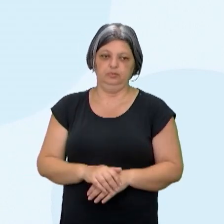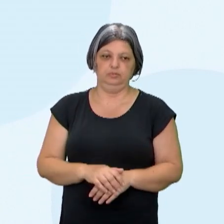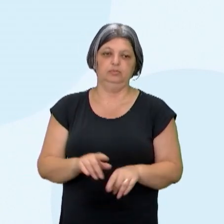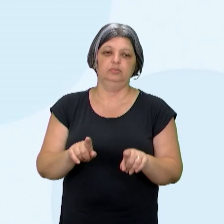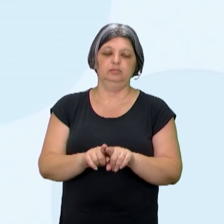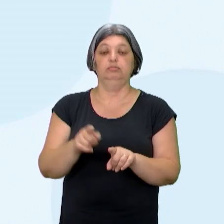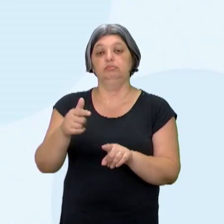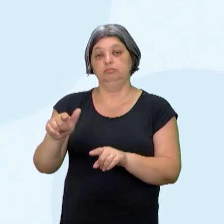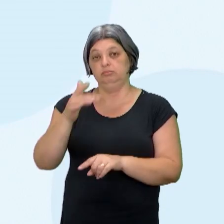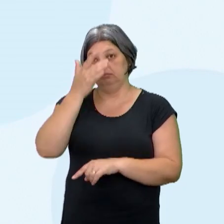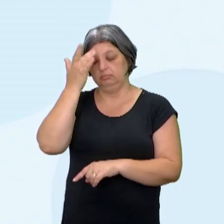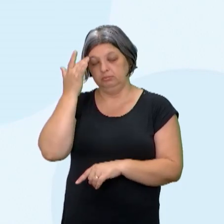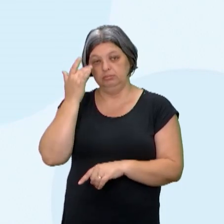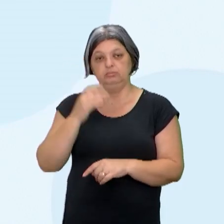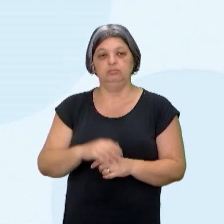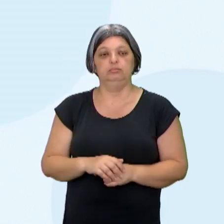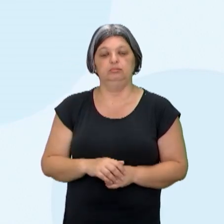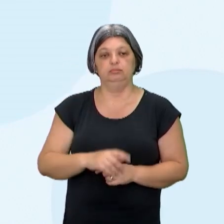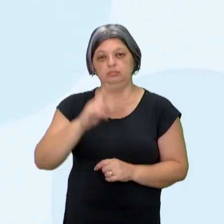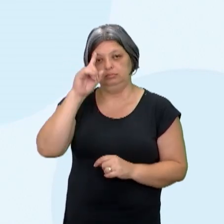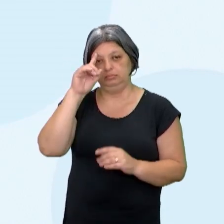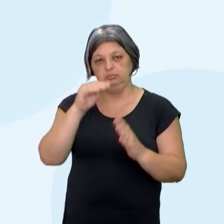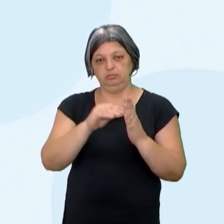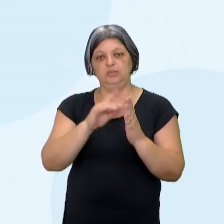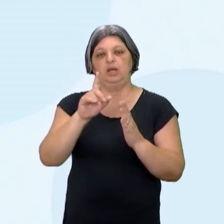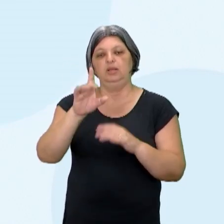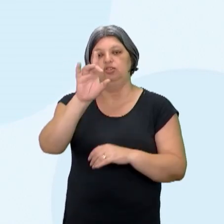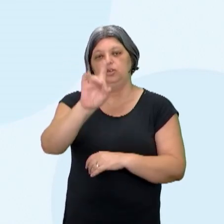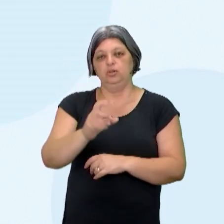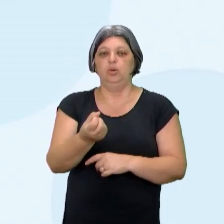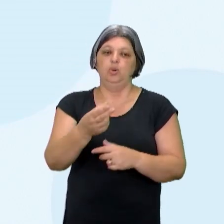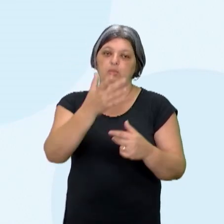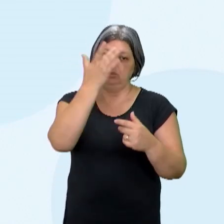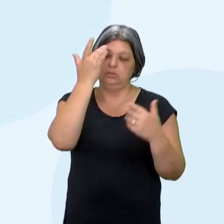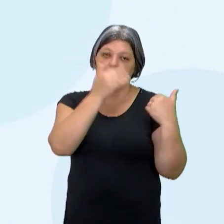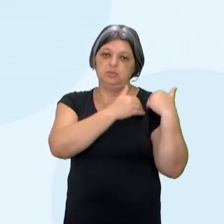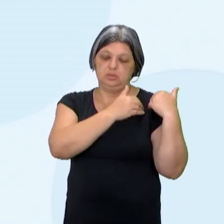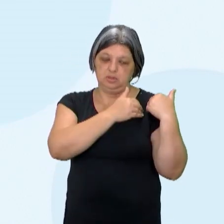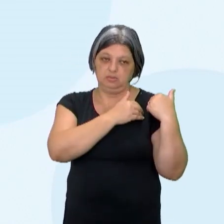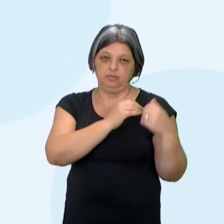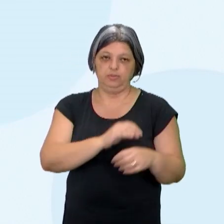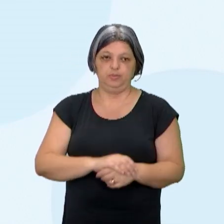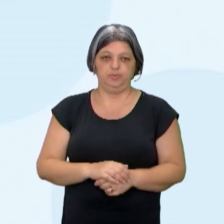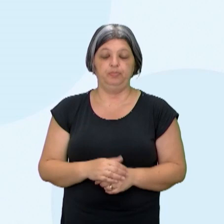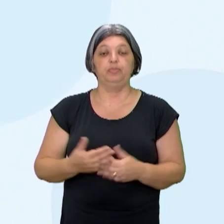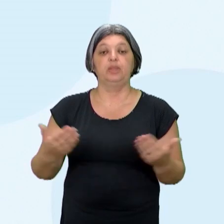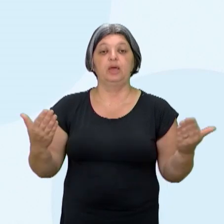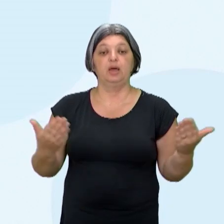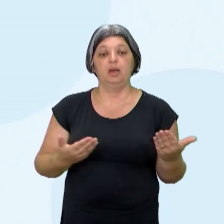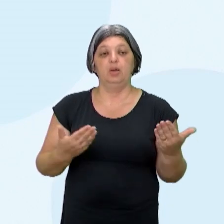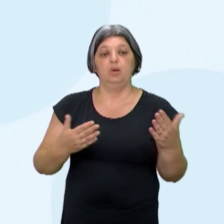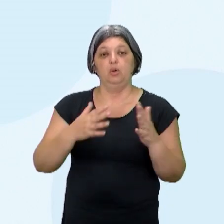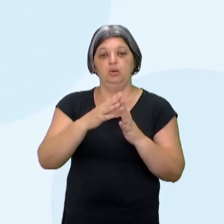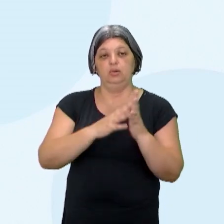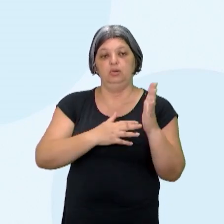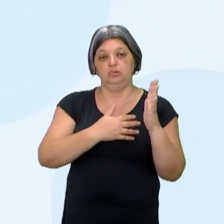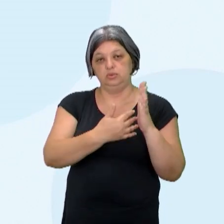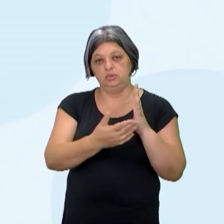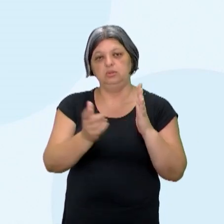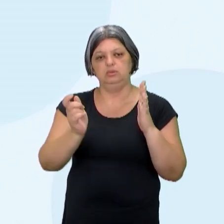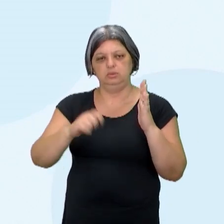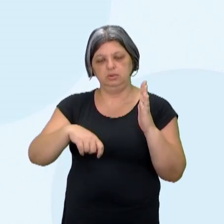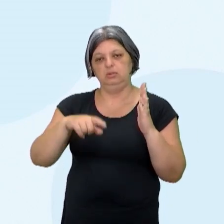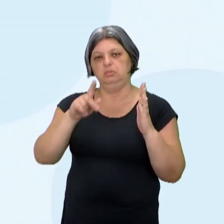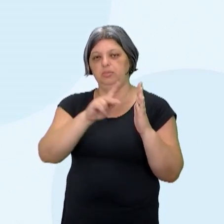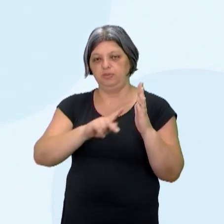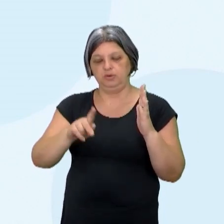para outra pessoa. A agenda da escola a gente viu que é o diretor ou responsável. E no caso dessa aqui, essa agenda ela pode ser elaborada pelos professores.